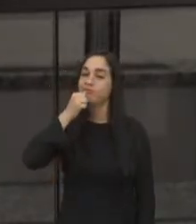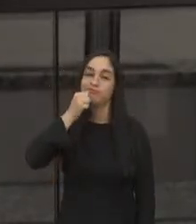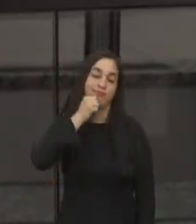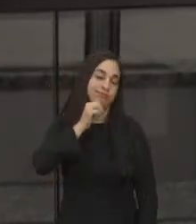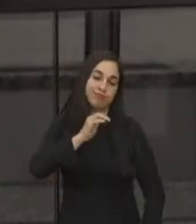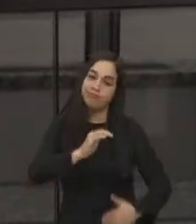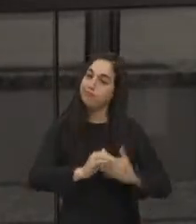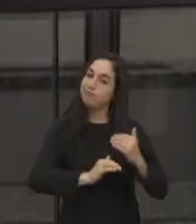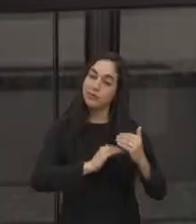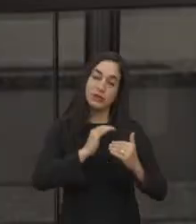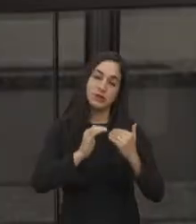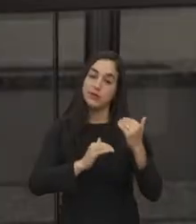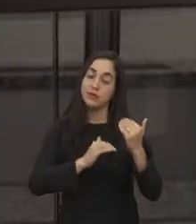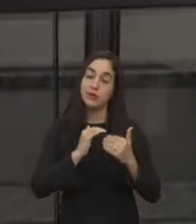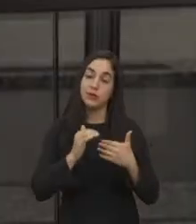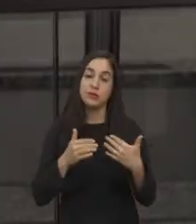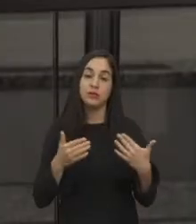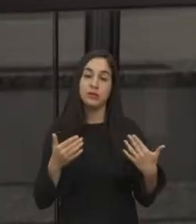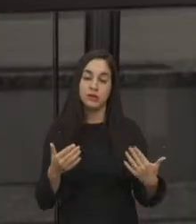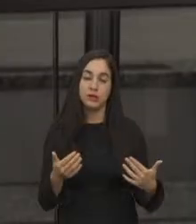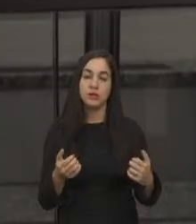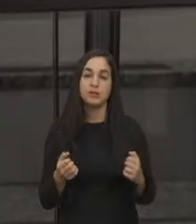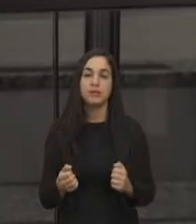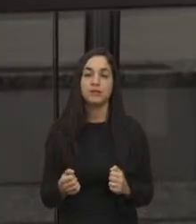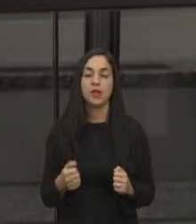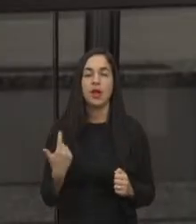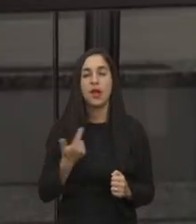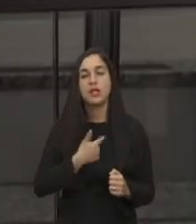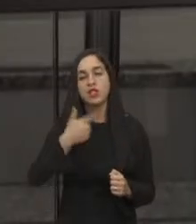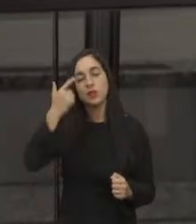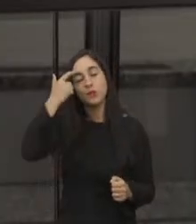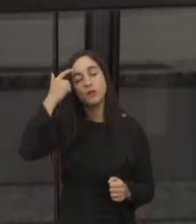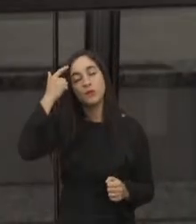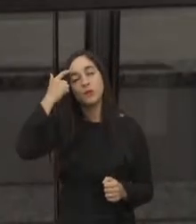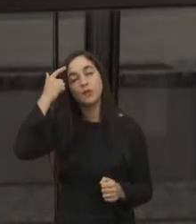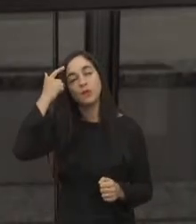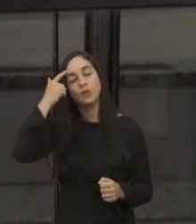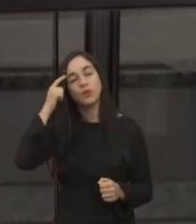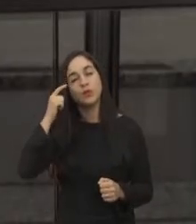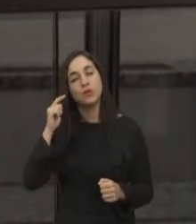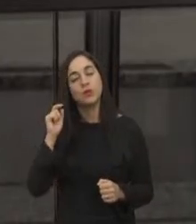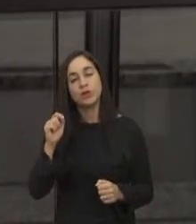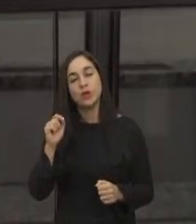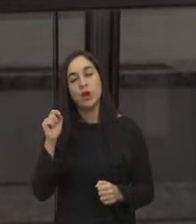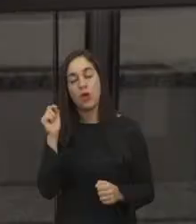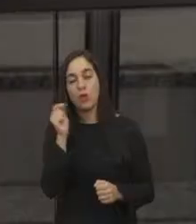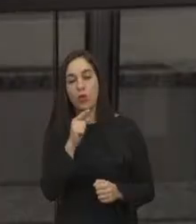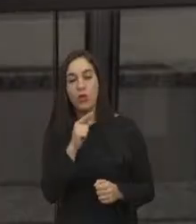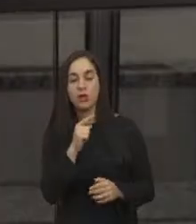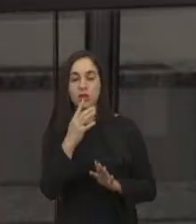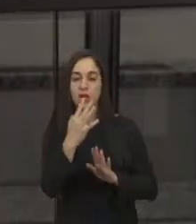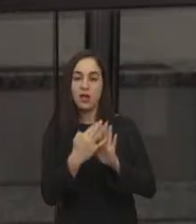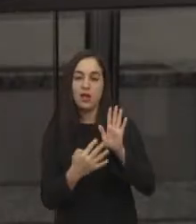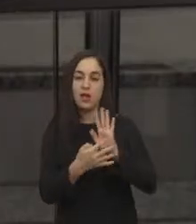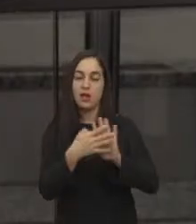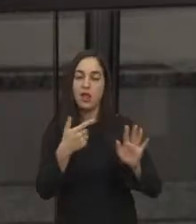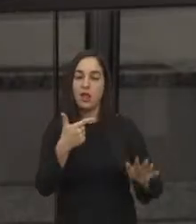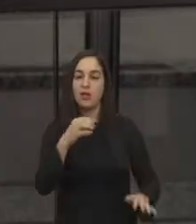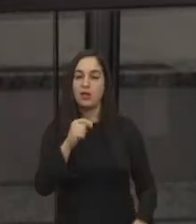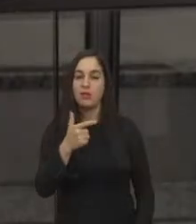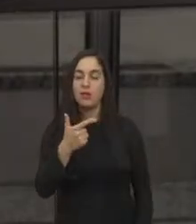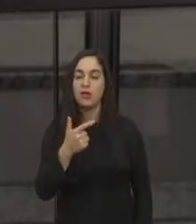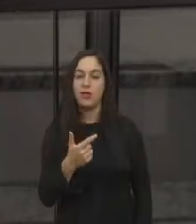desenvolvimento exatamente. E a gente imagina que com essa Agenda 2030, a cultura tem